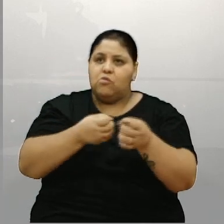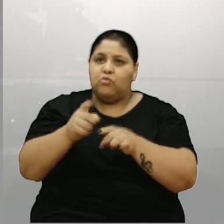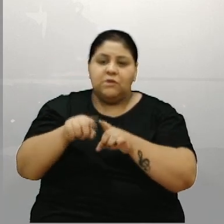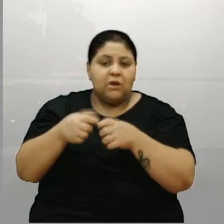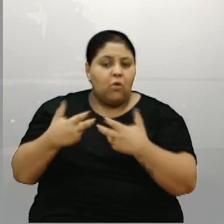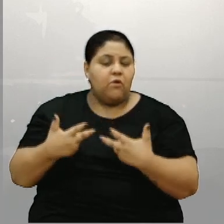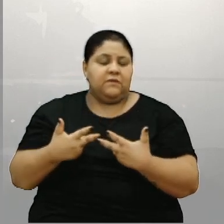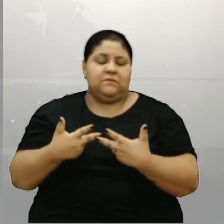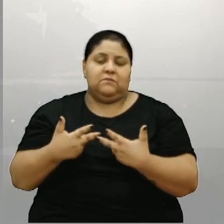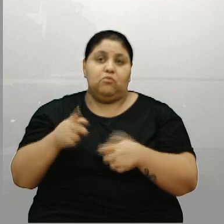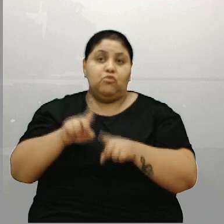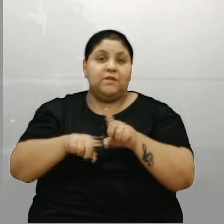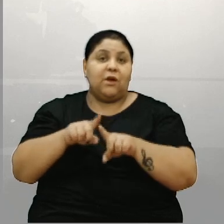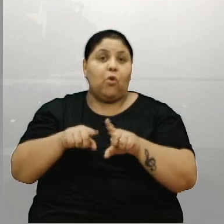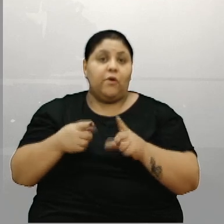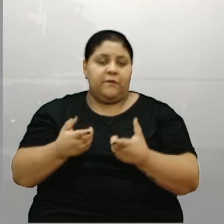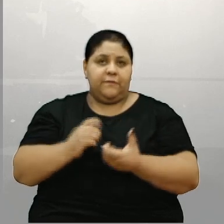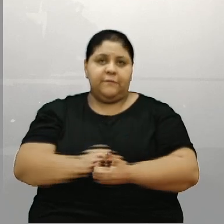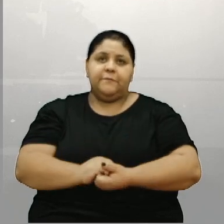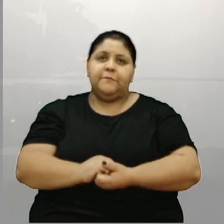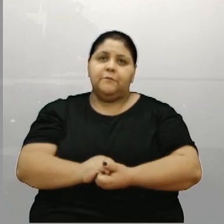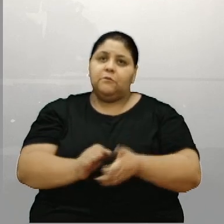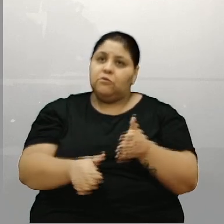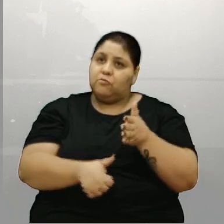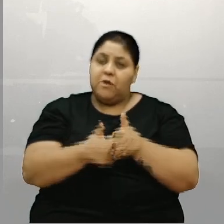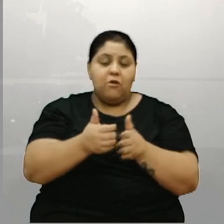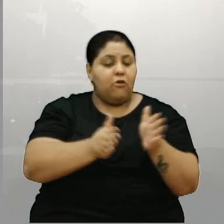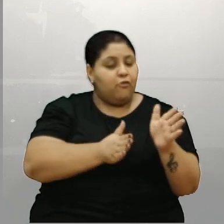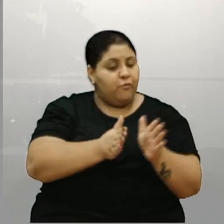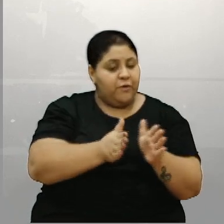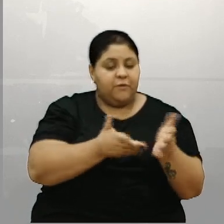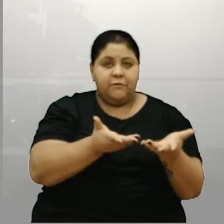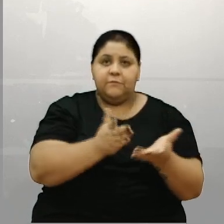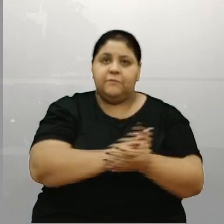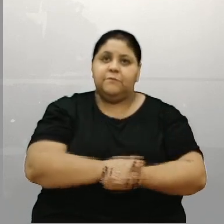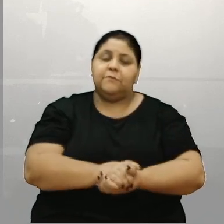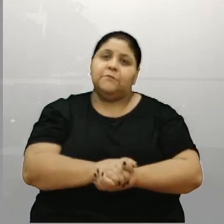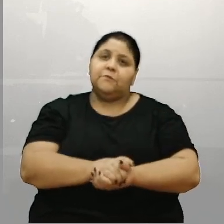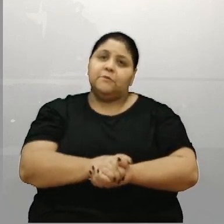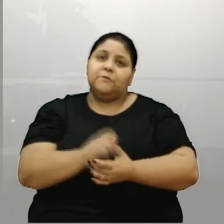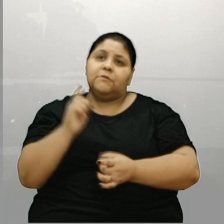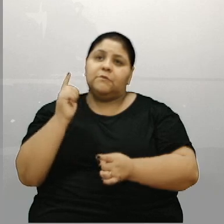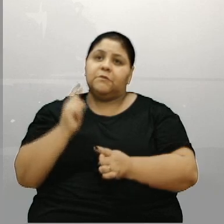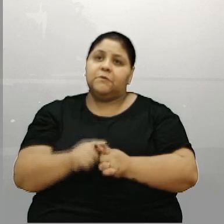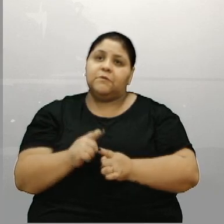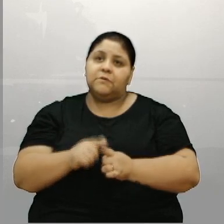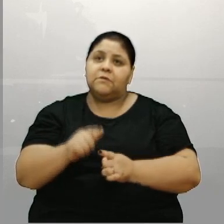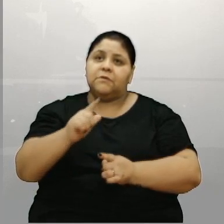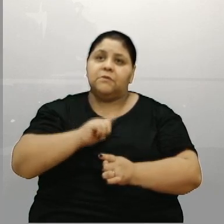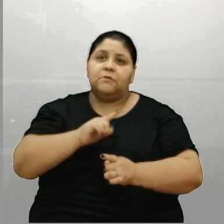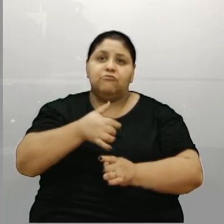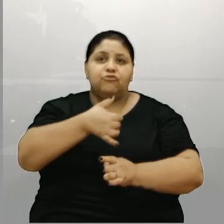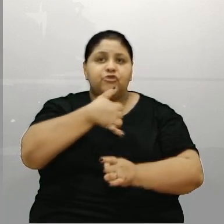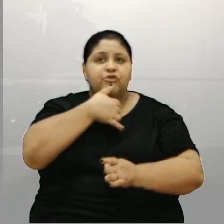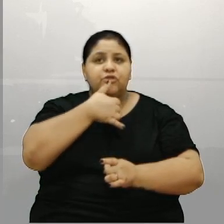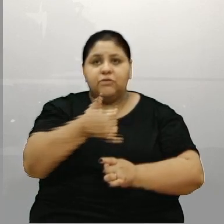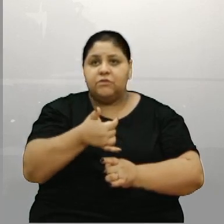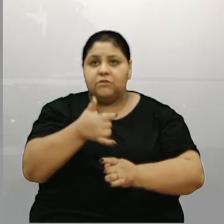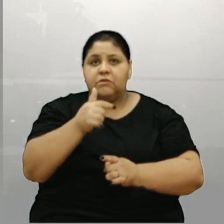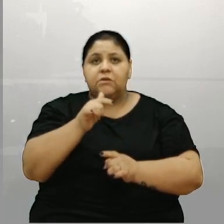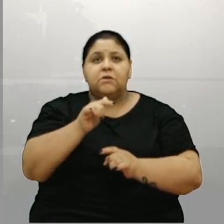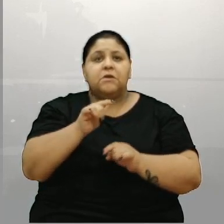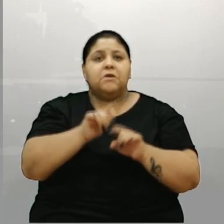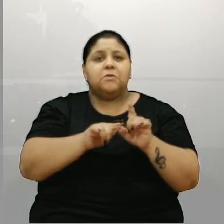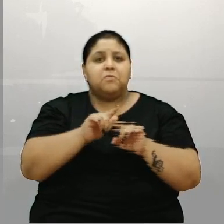dele. E foi o melhor período, vereador Felipe me ajuda, porque ali não tinha tristeza, as coisas saíam do